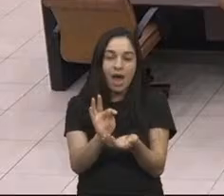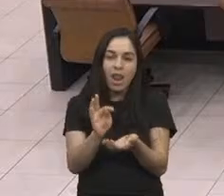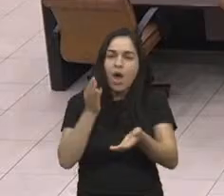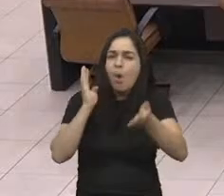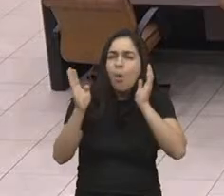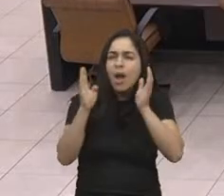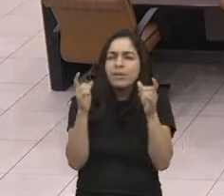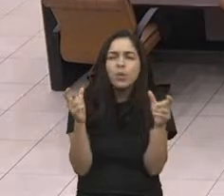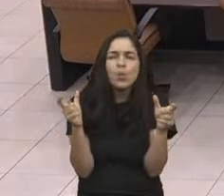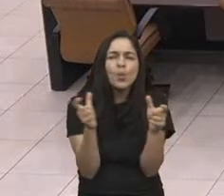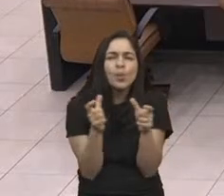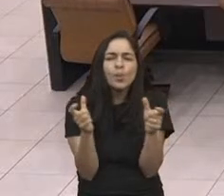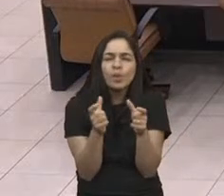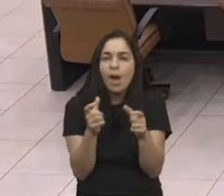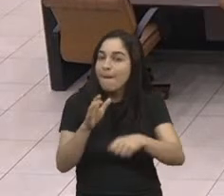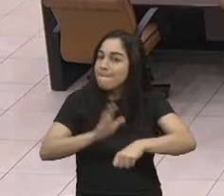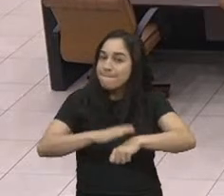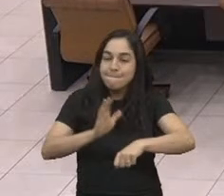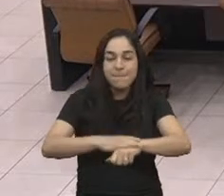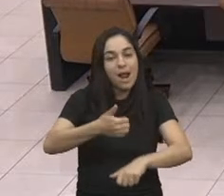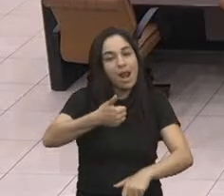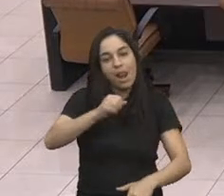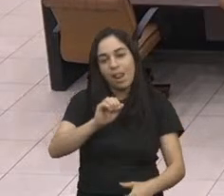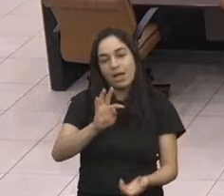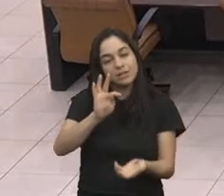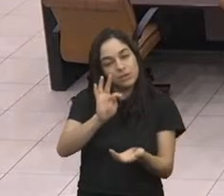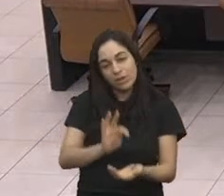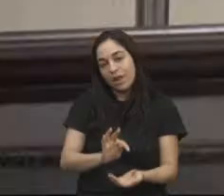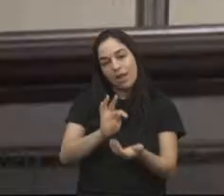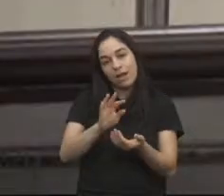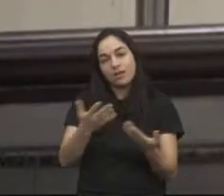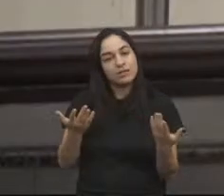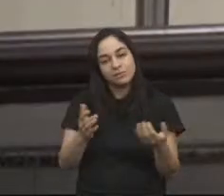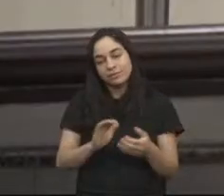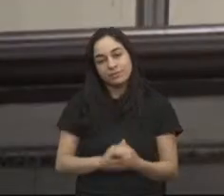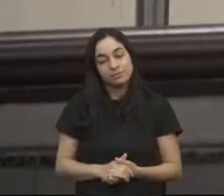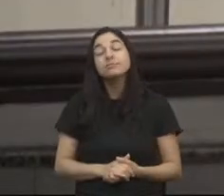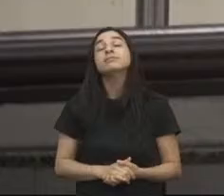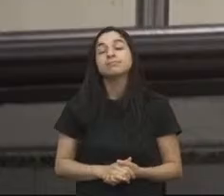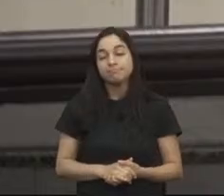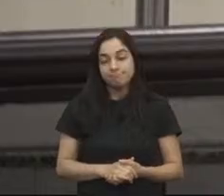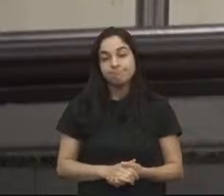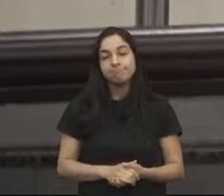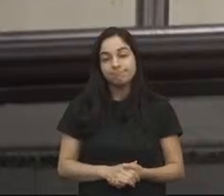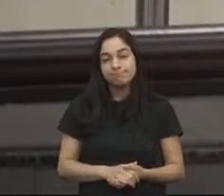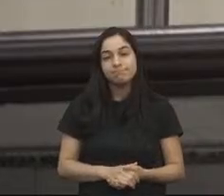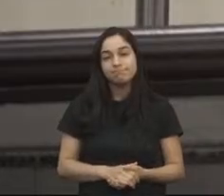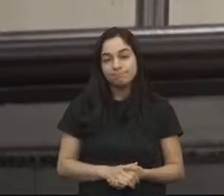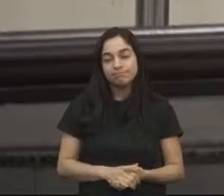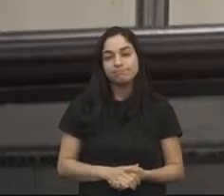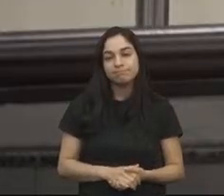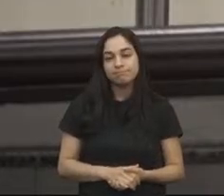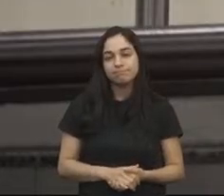brincando, ele passa das 10 toneladas. E aí? Entendeu?